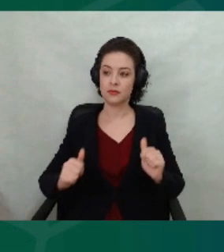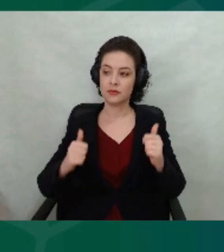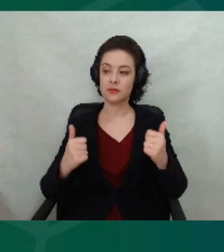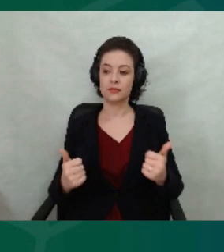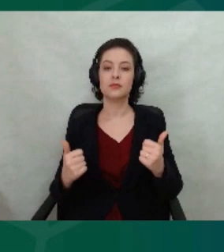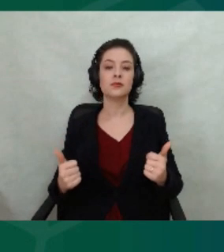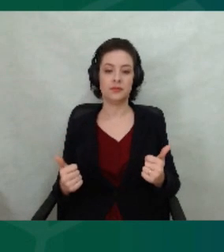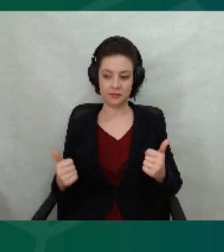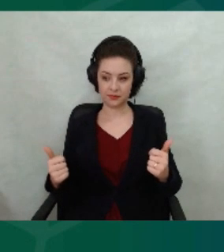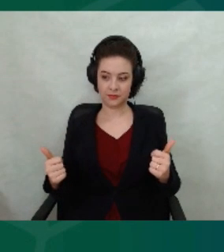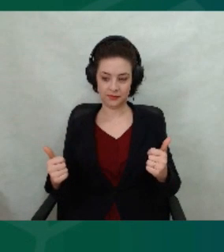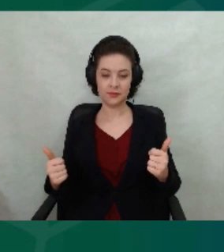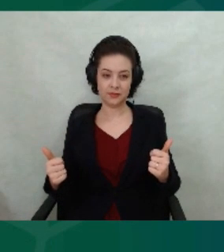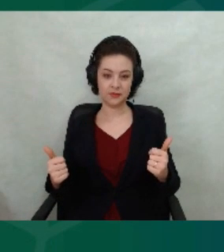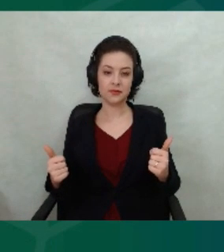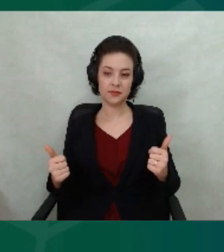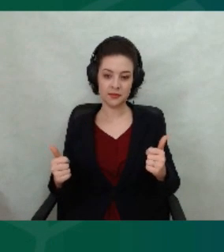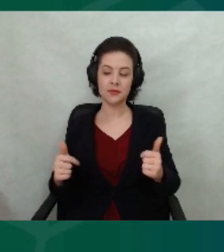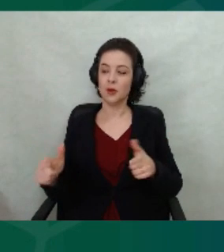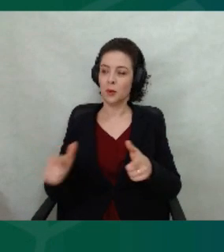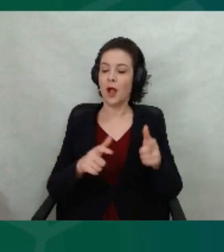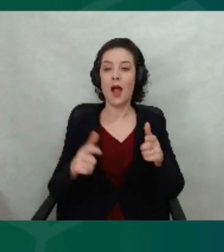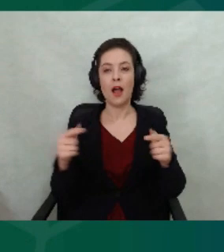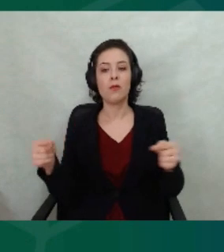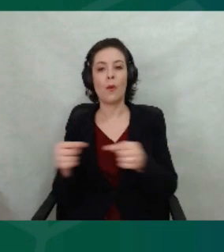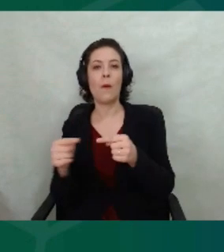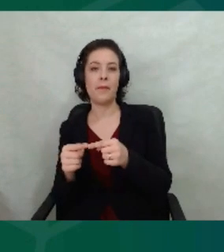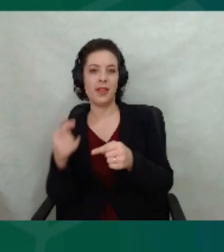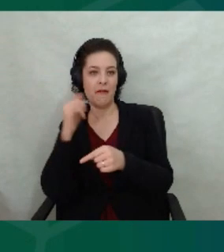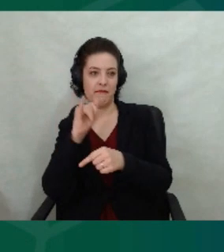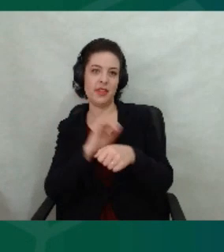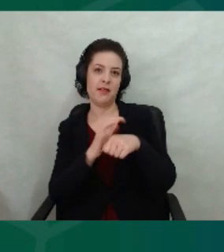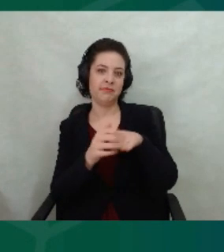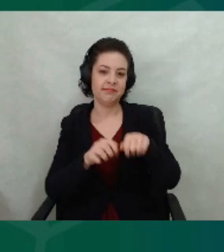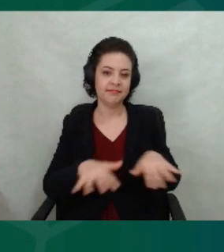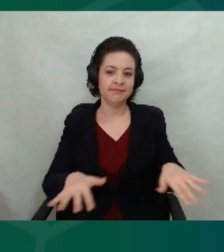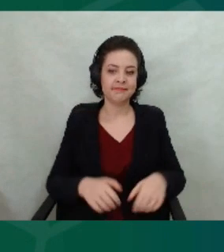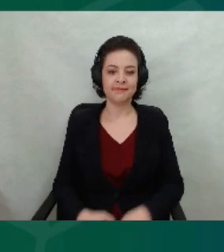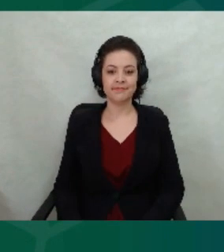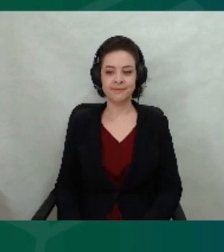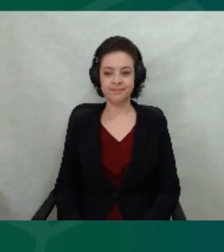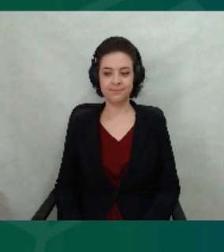com relação à limpeza do ambiente para a prevenção do Covid-19.